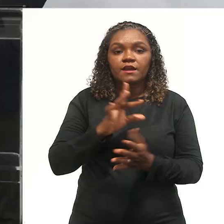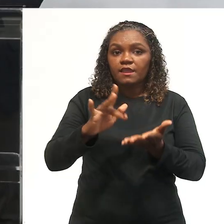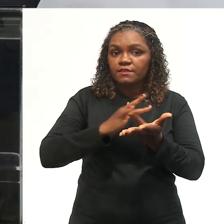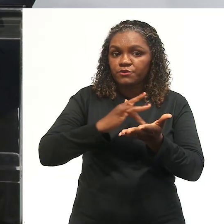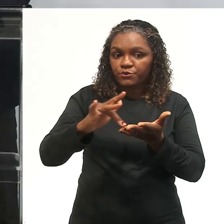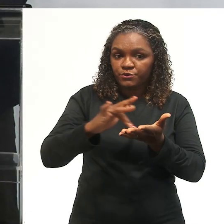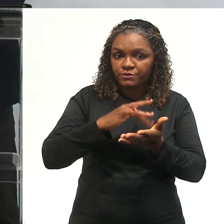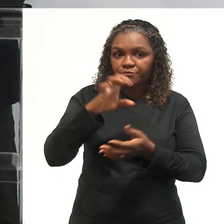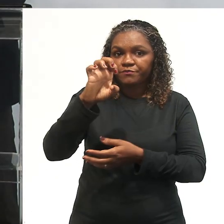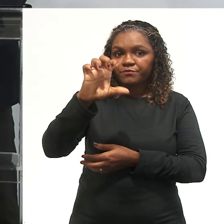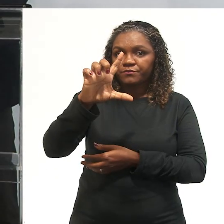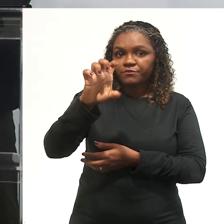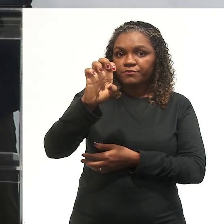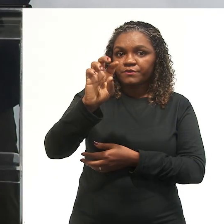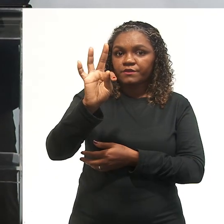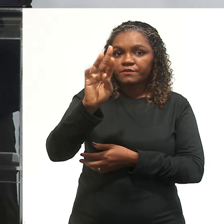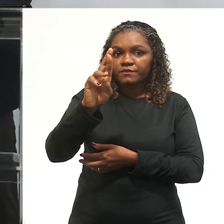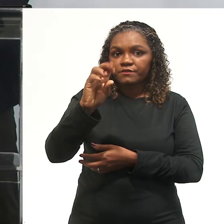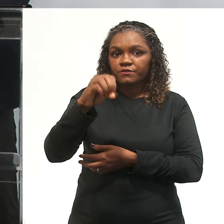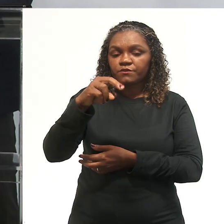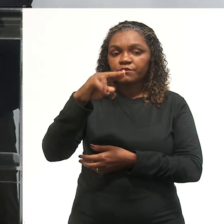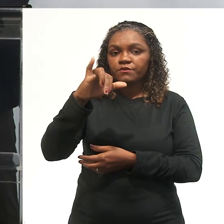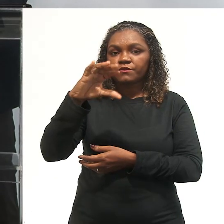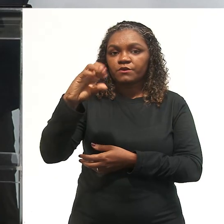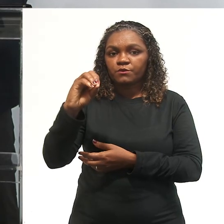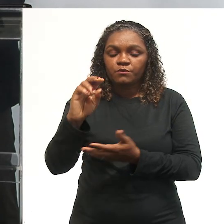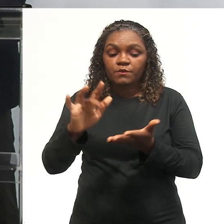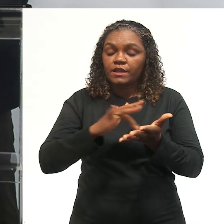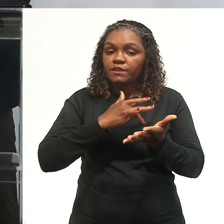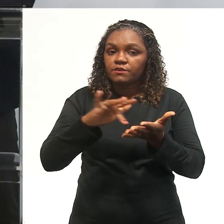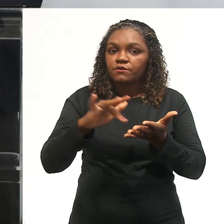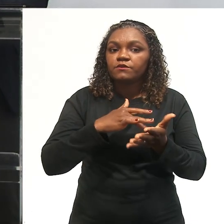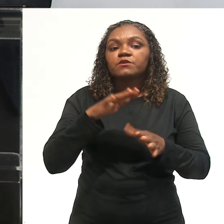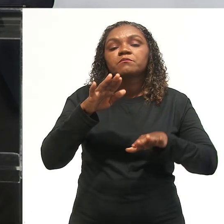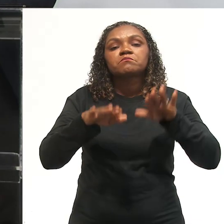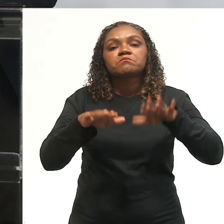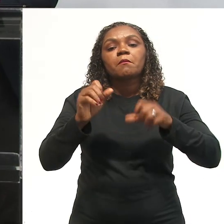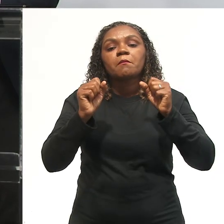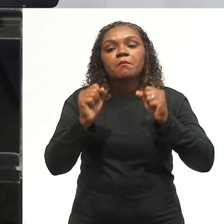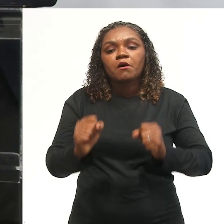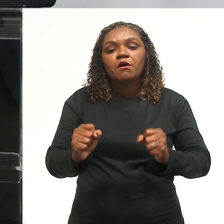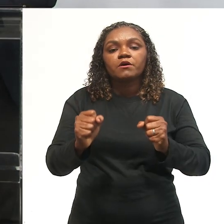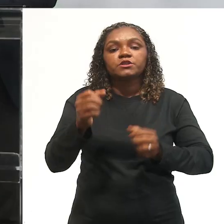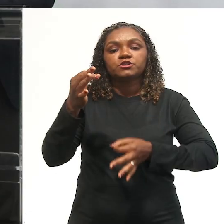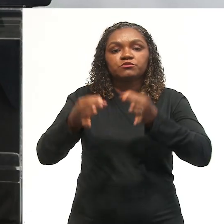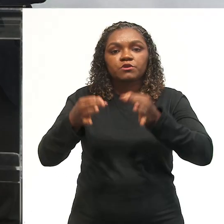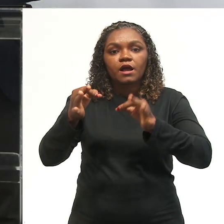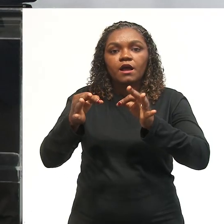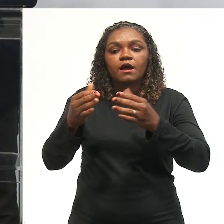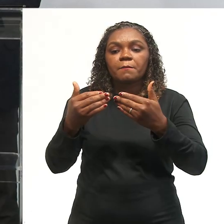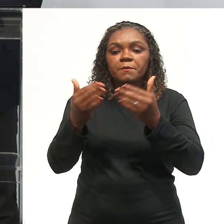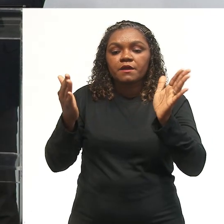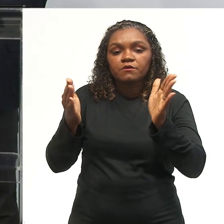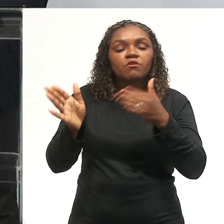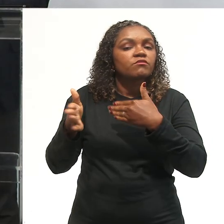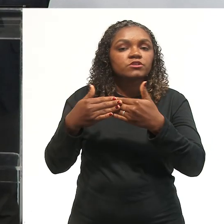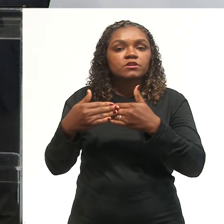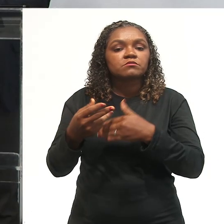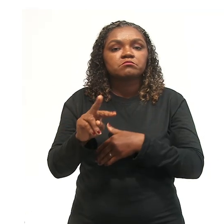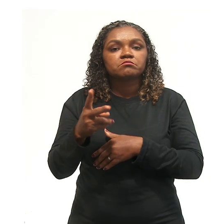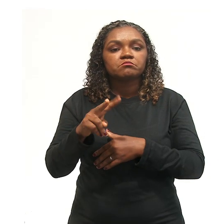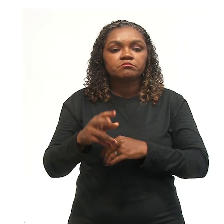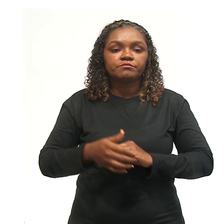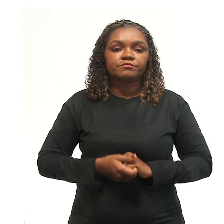eletrônico apenas pode ser utilizado no modo de julgamento aberto ou combinado aberto e fechado, tudo